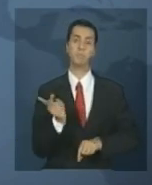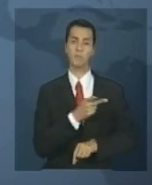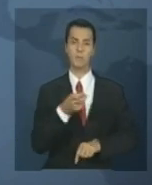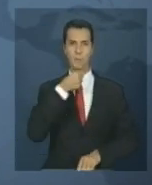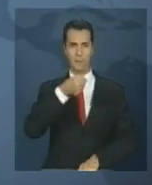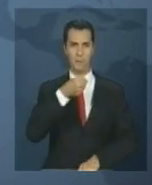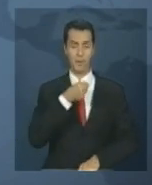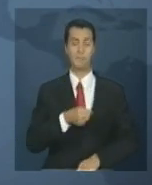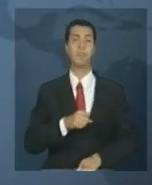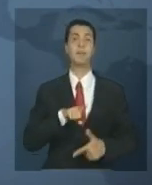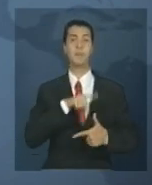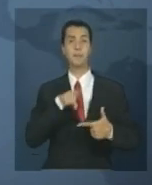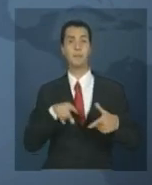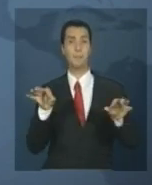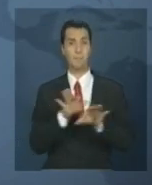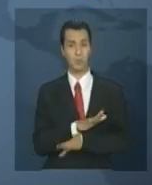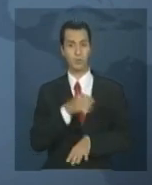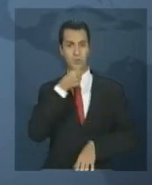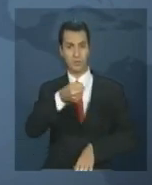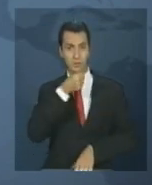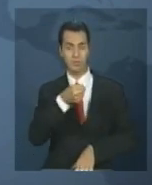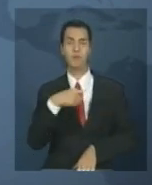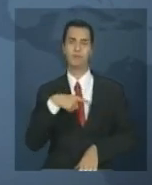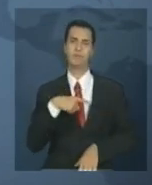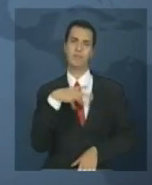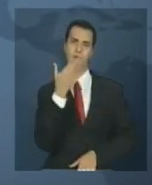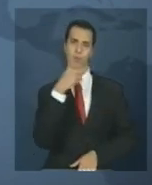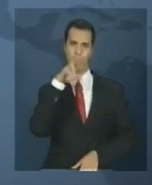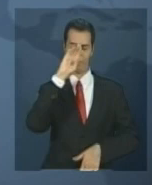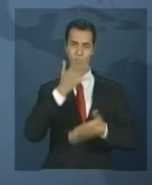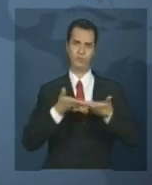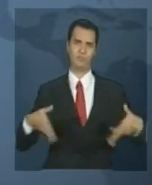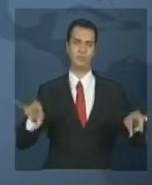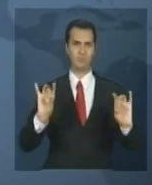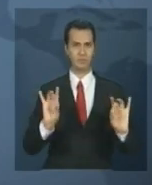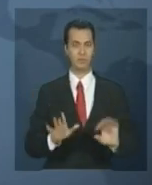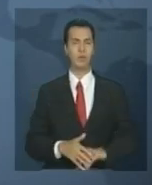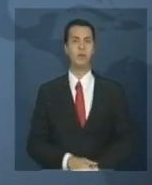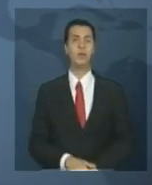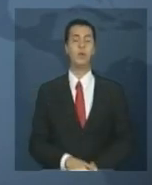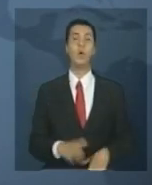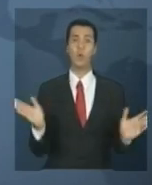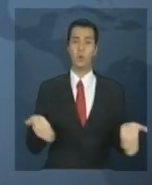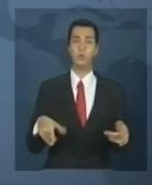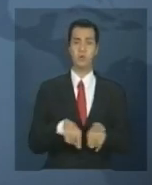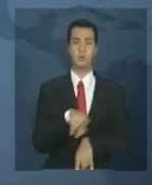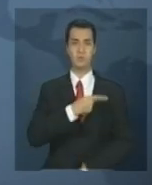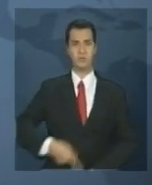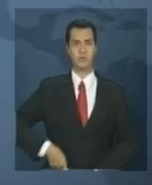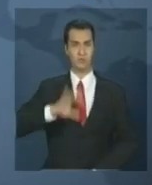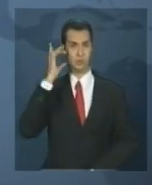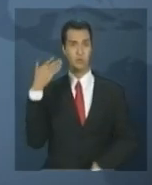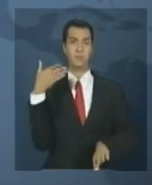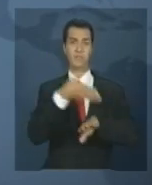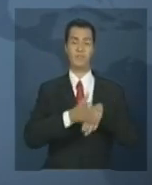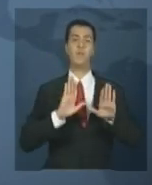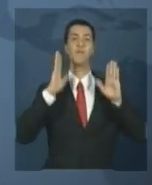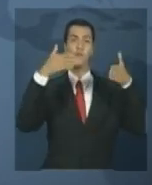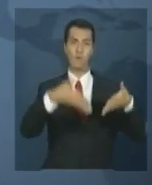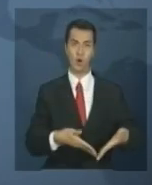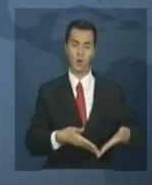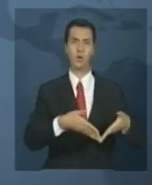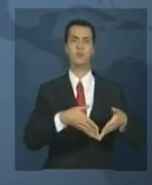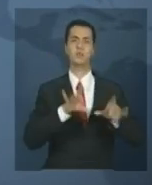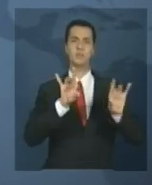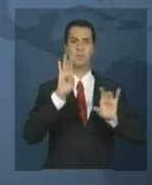recebeu a presidenta Dilma Rousseff para um almoço. Ainda na agenda de hoje, a presidenta Dilma Rousseff participa de um fórum Brasil-Estados Unidos de altos